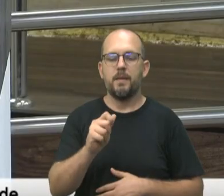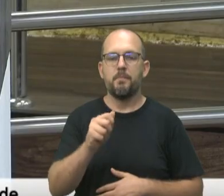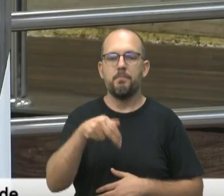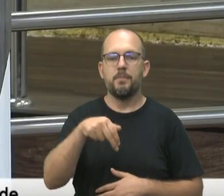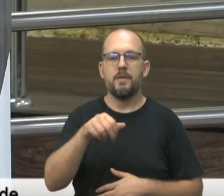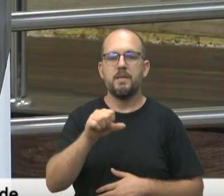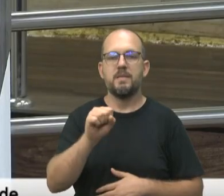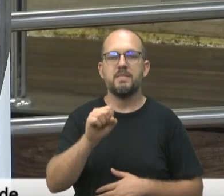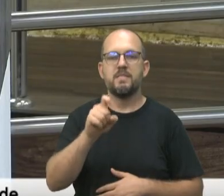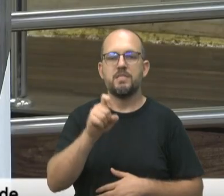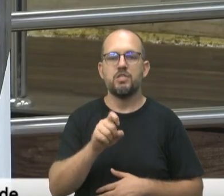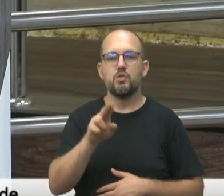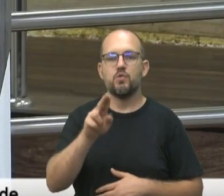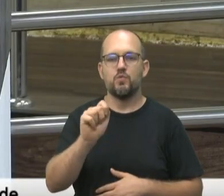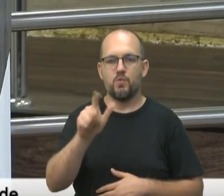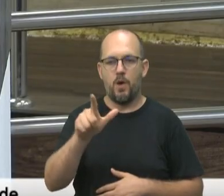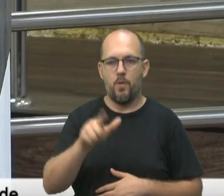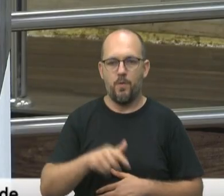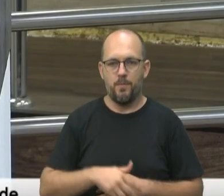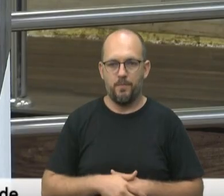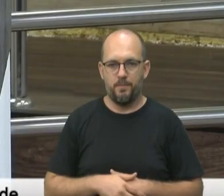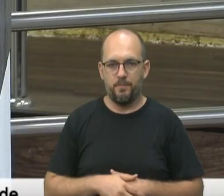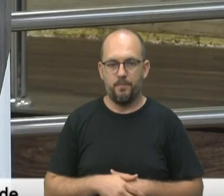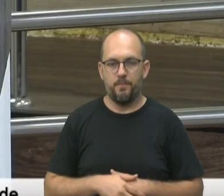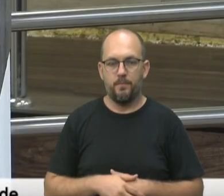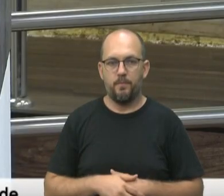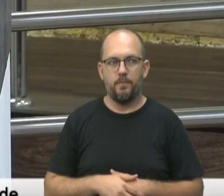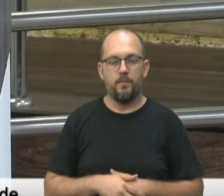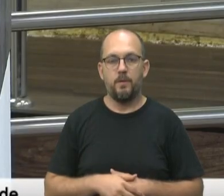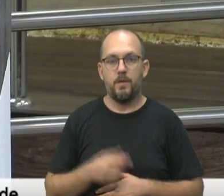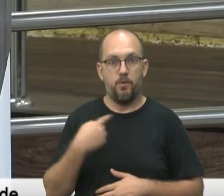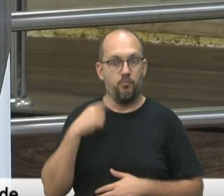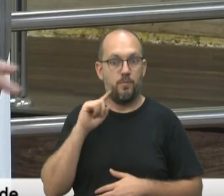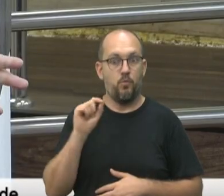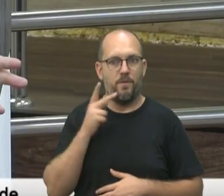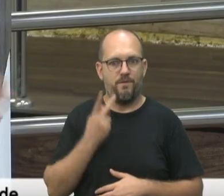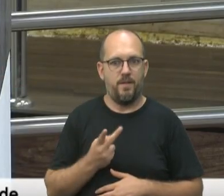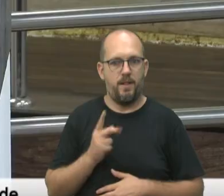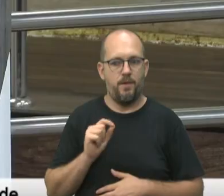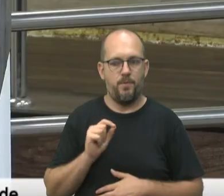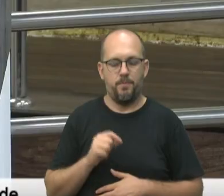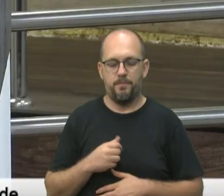Eu não sabia o que falar. Falei, pela primeira vez eu me senti, né? Falei, e agora?